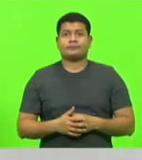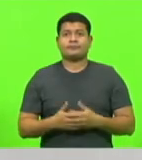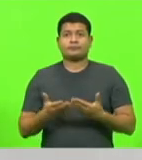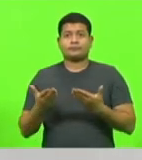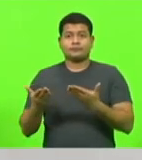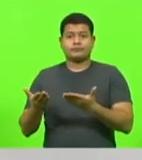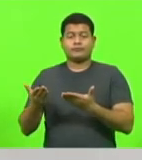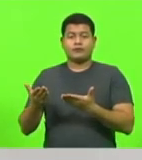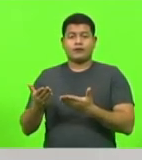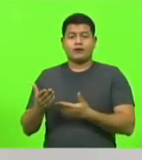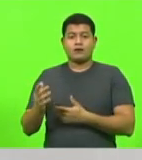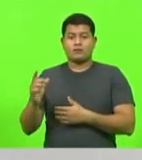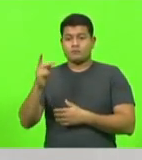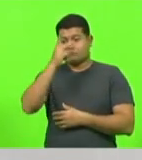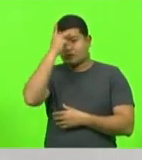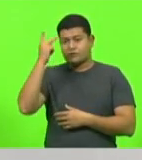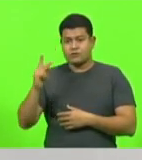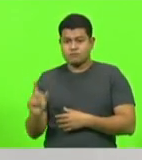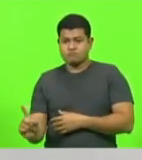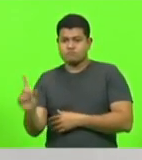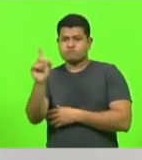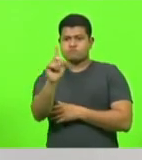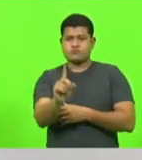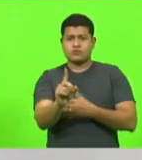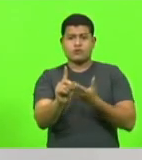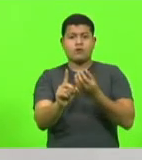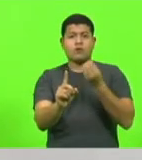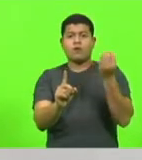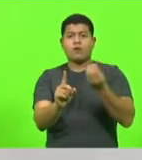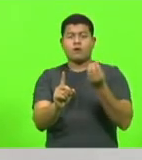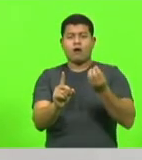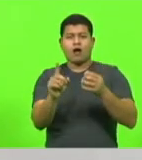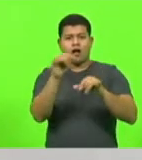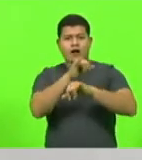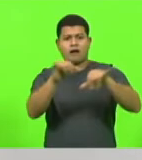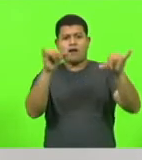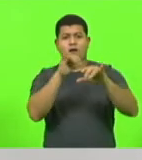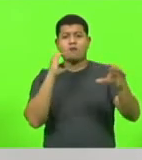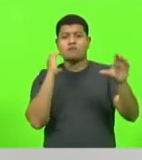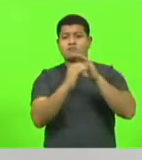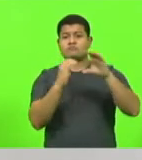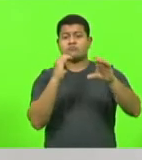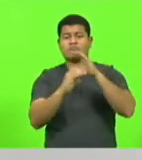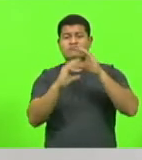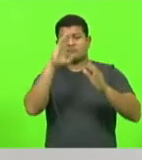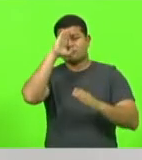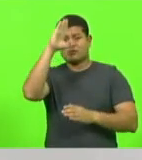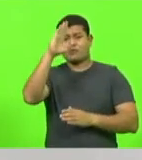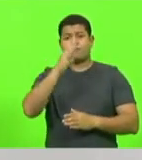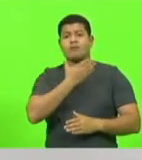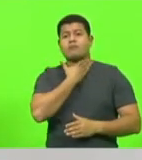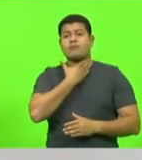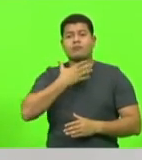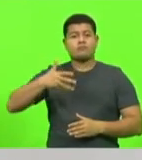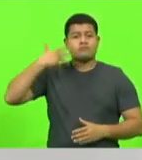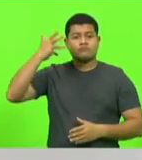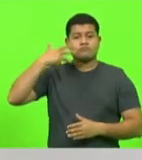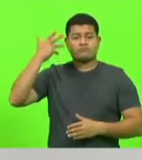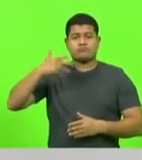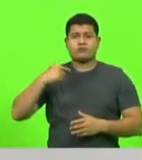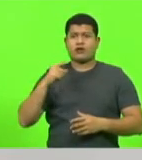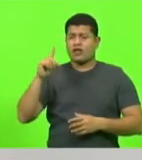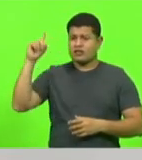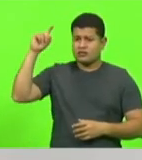lideranças que, através da comunicação e principalmente da oratória, que é muito difícil,